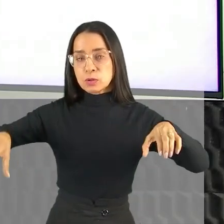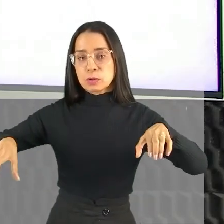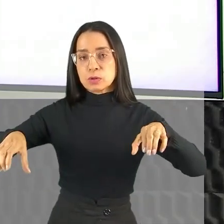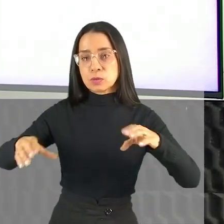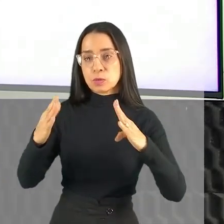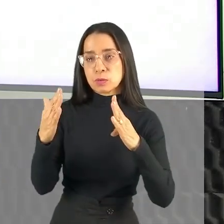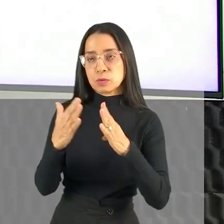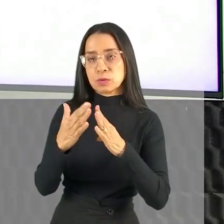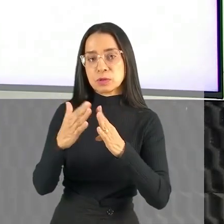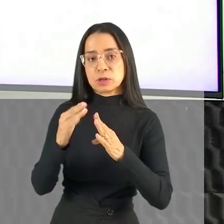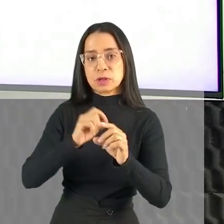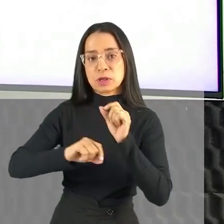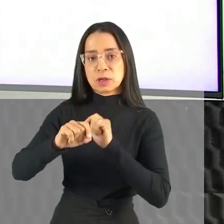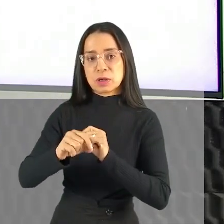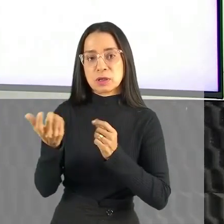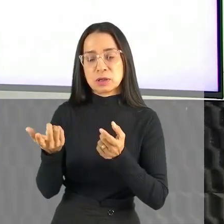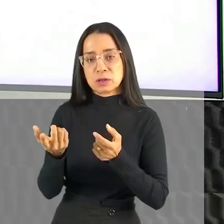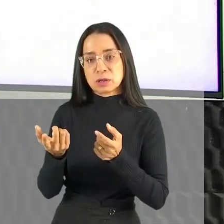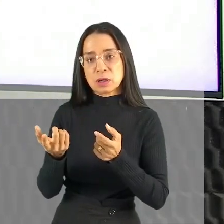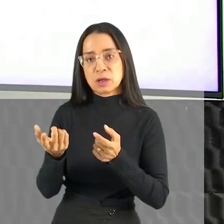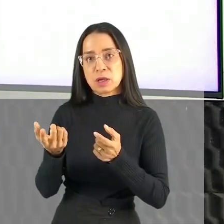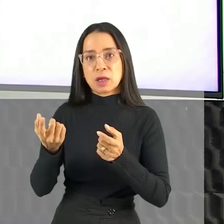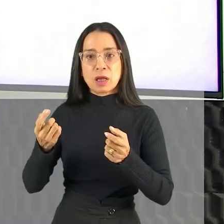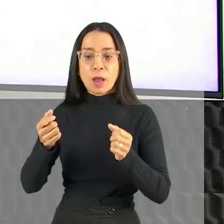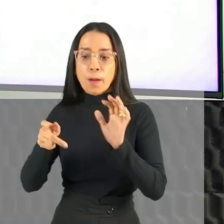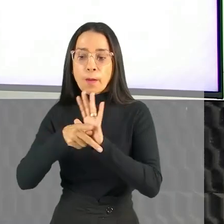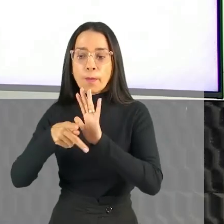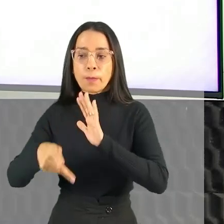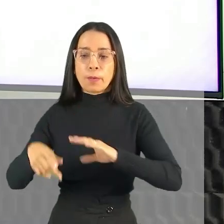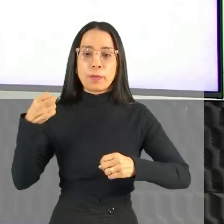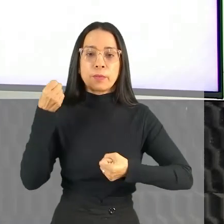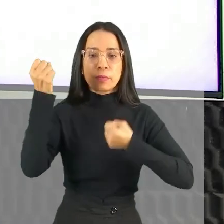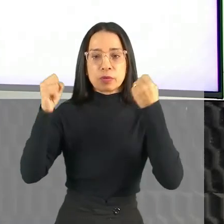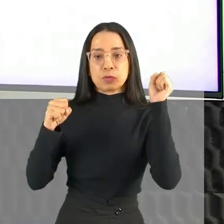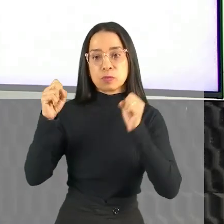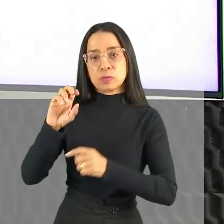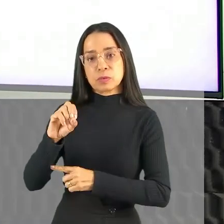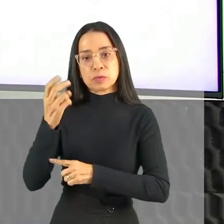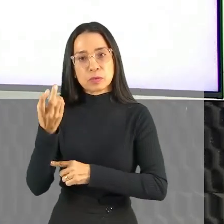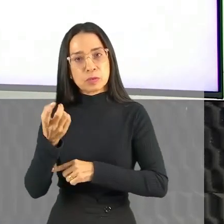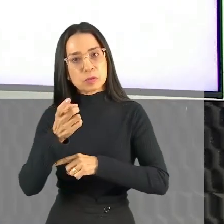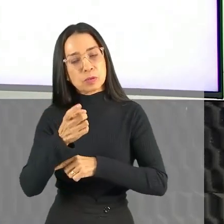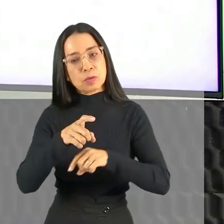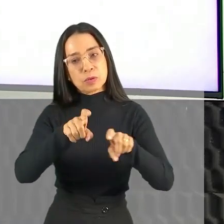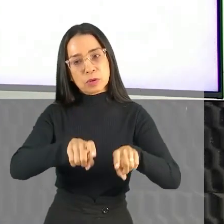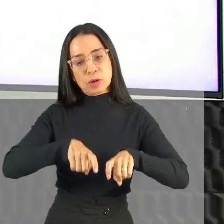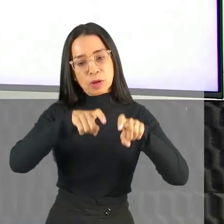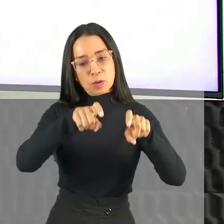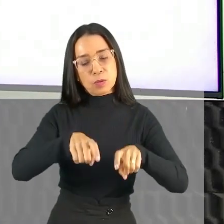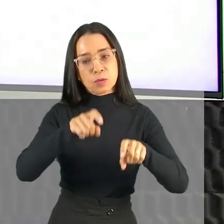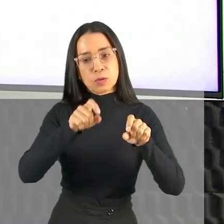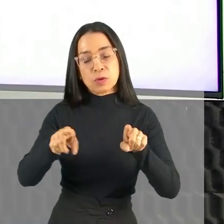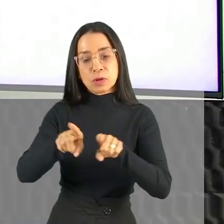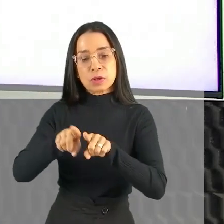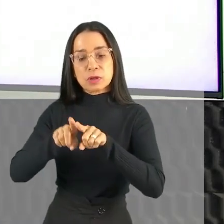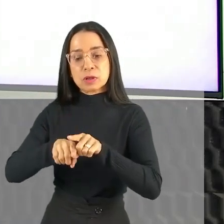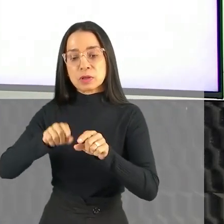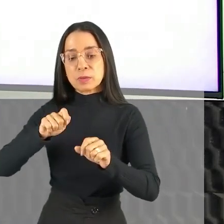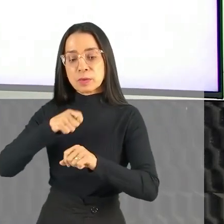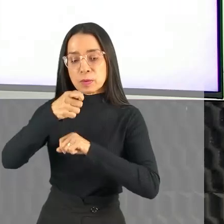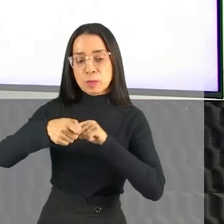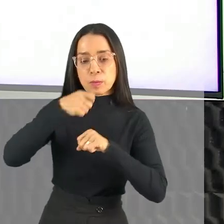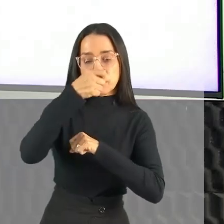efluentes industriais não tratados ou da agricultura e da pecuária. A enorme população de algas